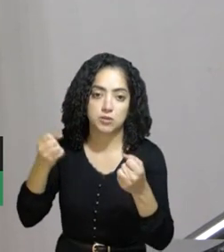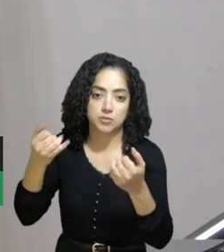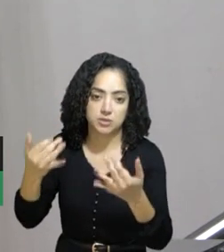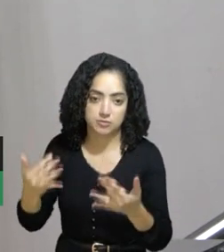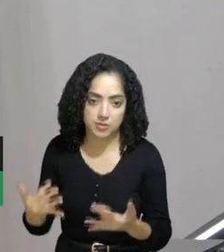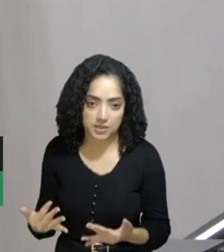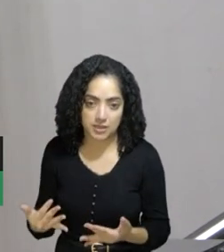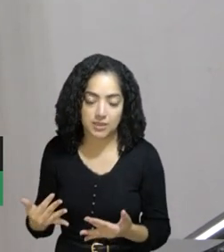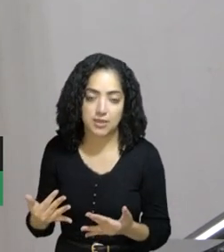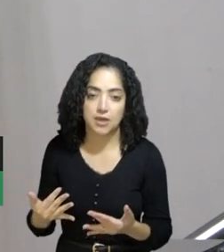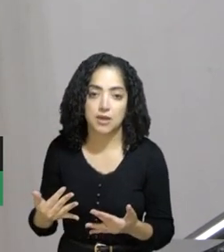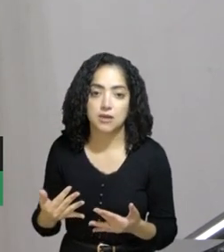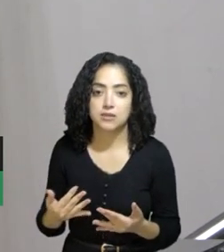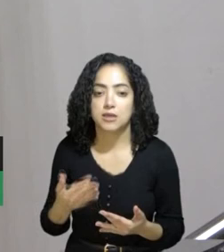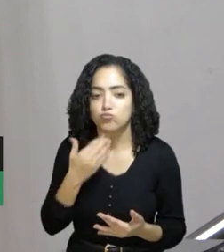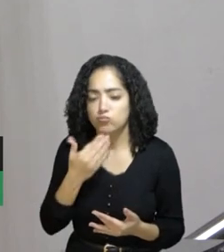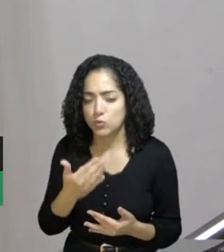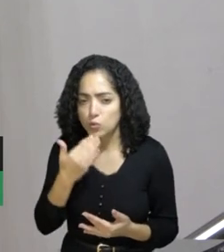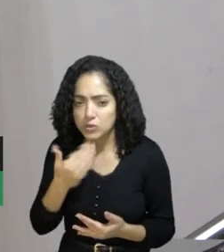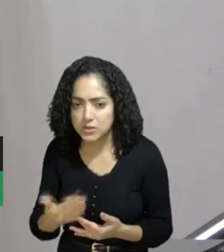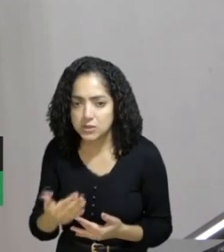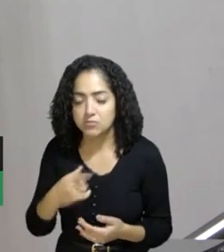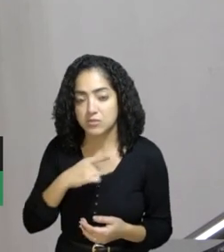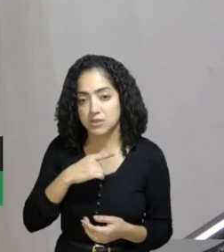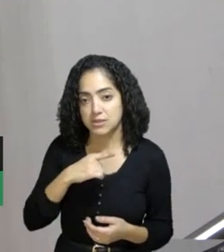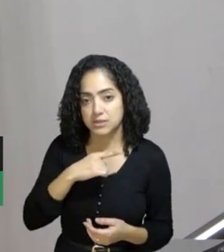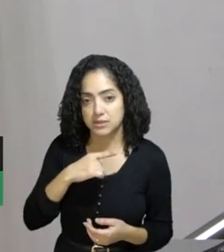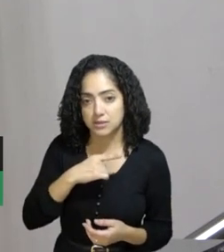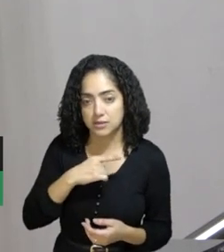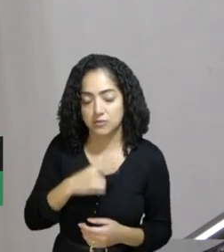sanar todas as demandas.